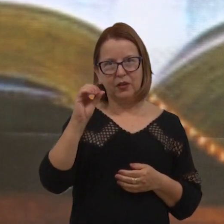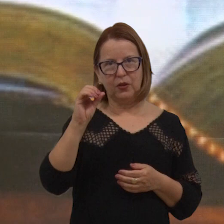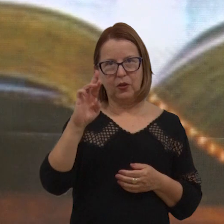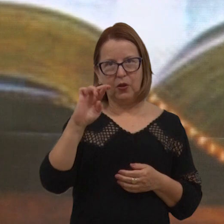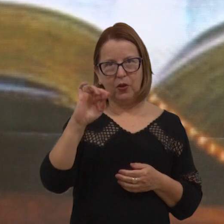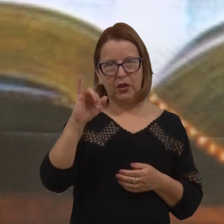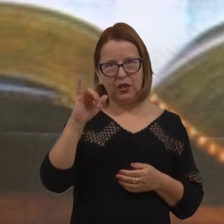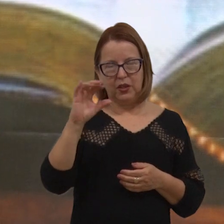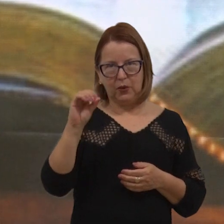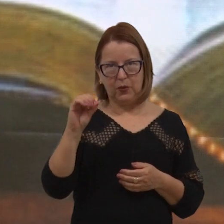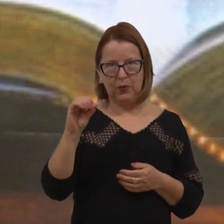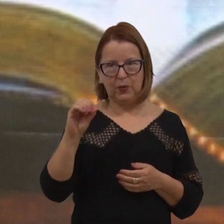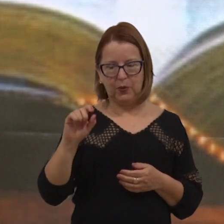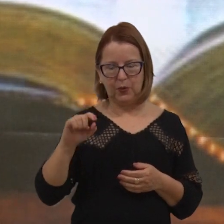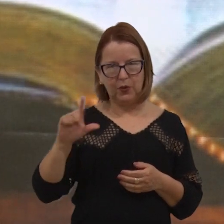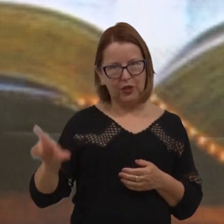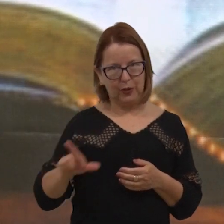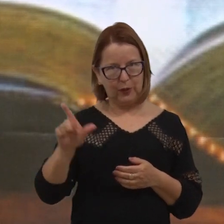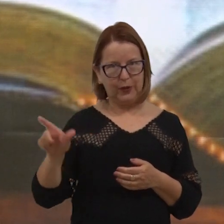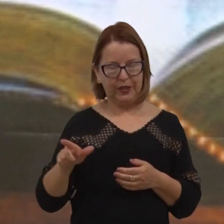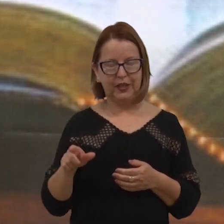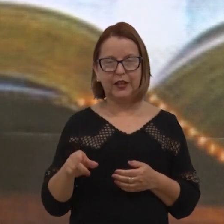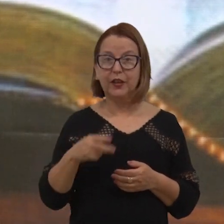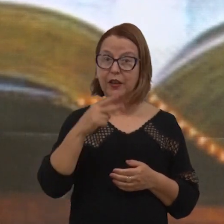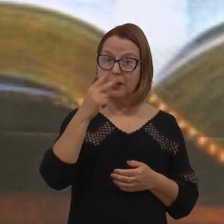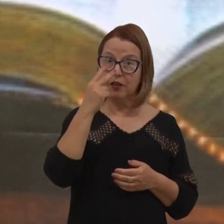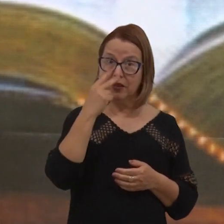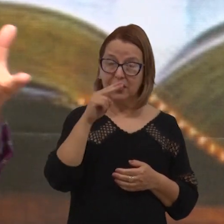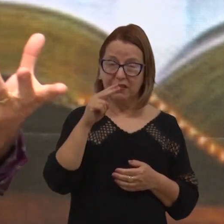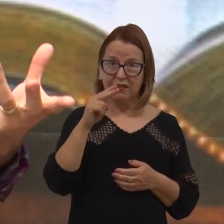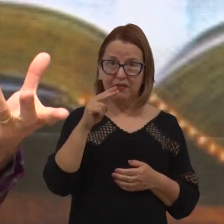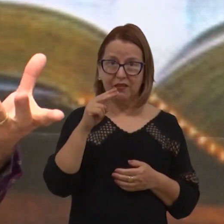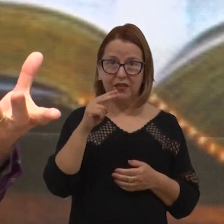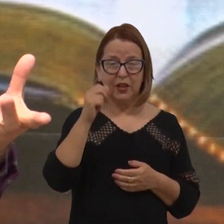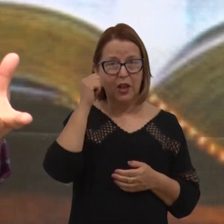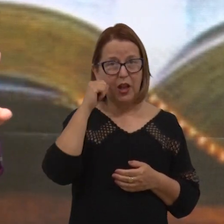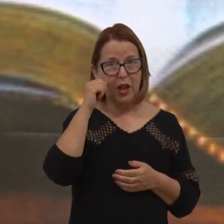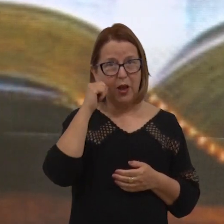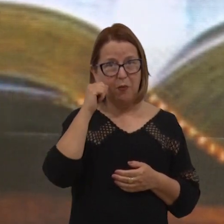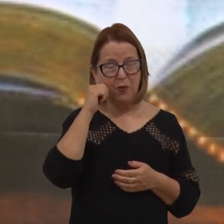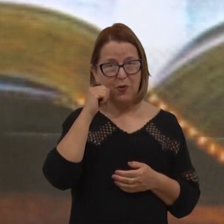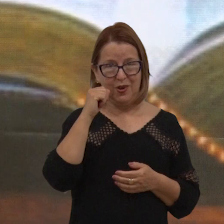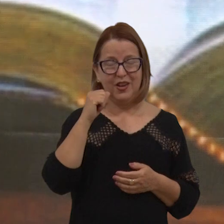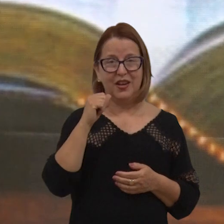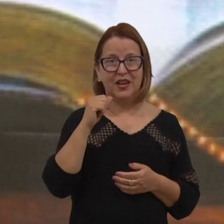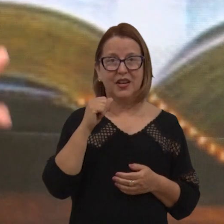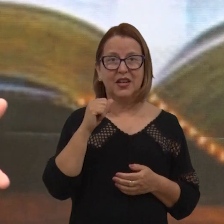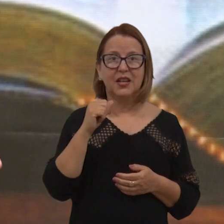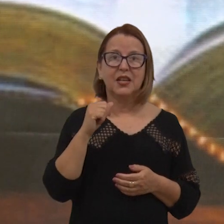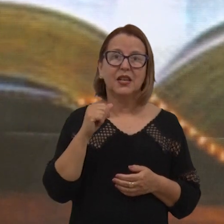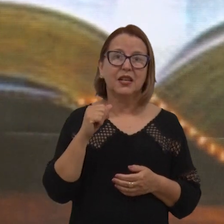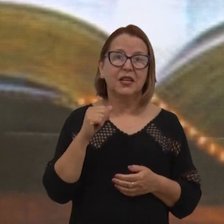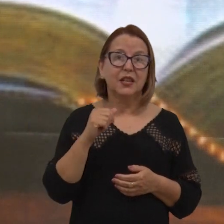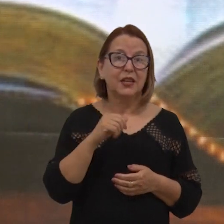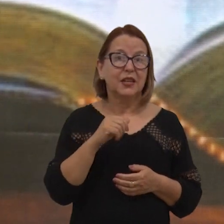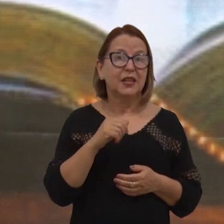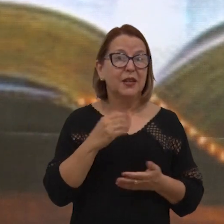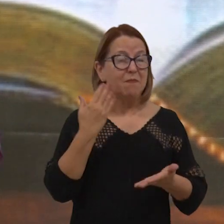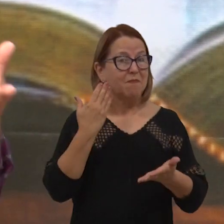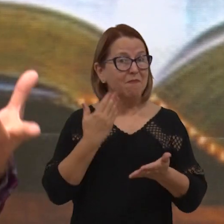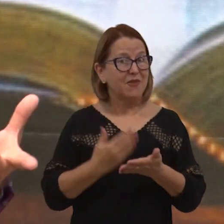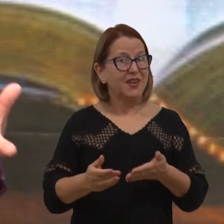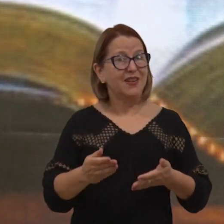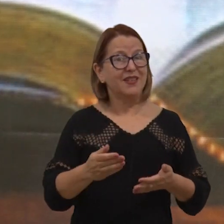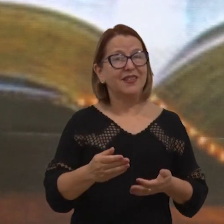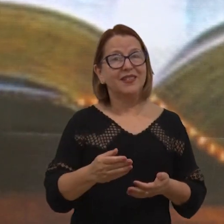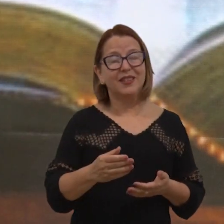irmã, vários irmãos ali, você vê ali, perdeu o marido de um infarto fulminante, uma pessoa que estava